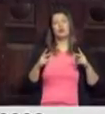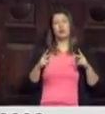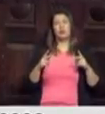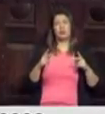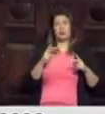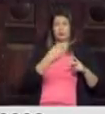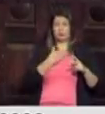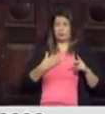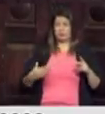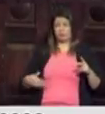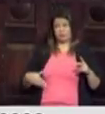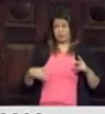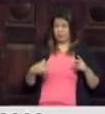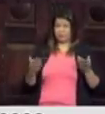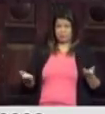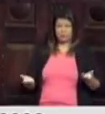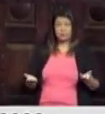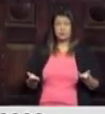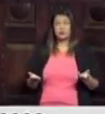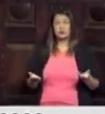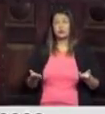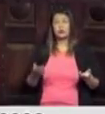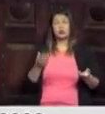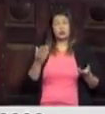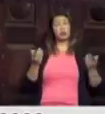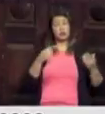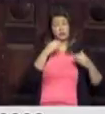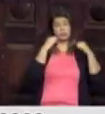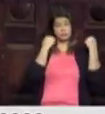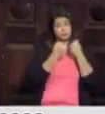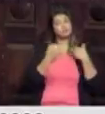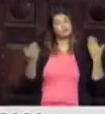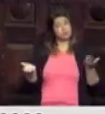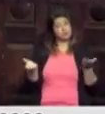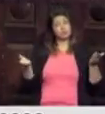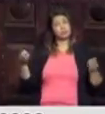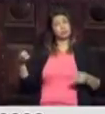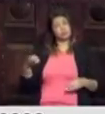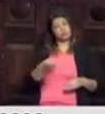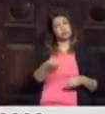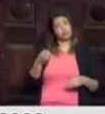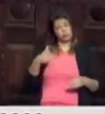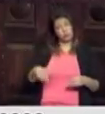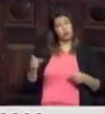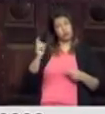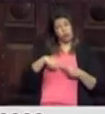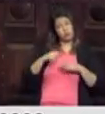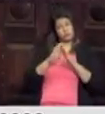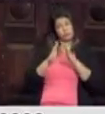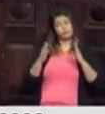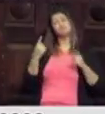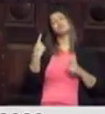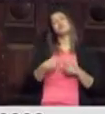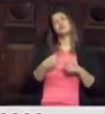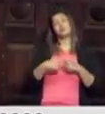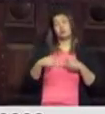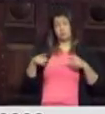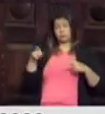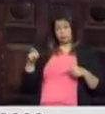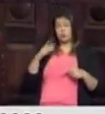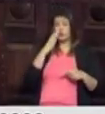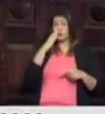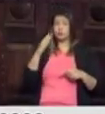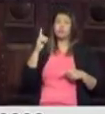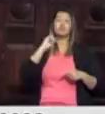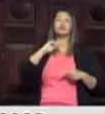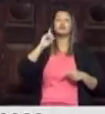da magnitude do Maracanã. O Maracanã volta a funcionar hoje porque o Clube de Regatas do Flamengo colocou